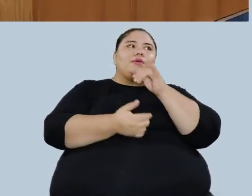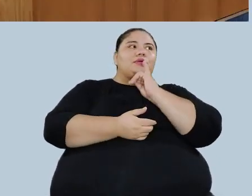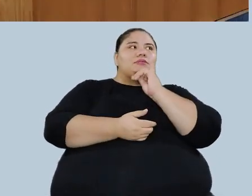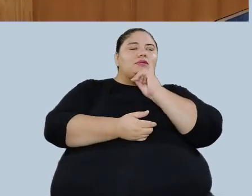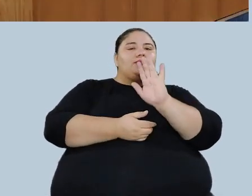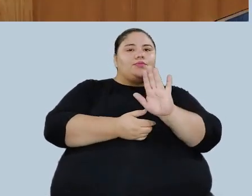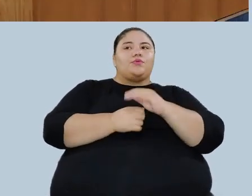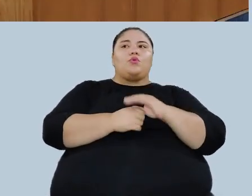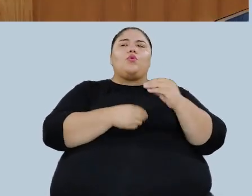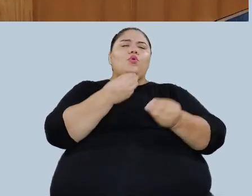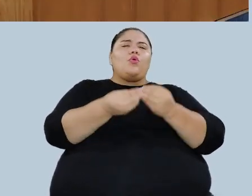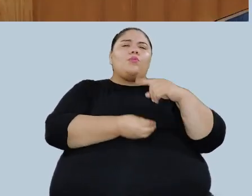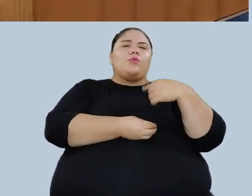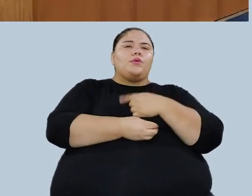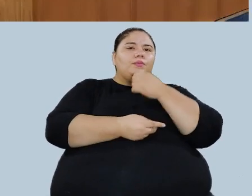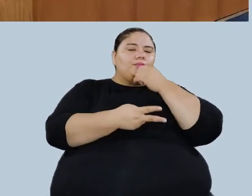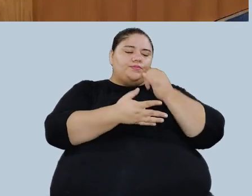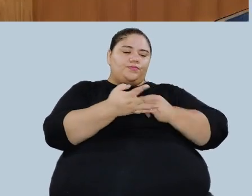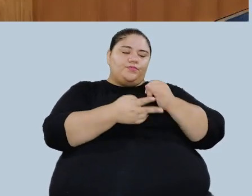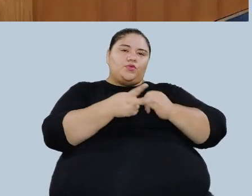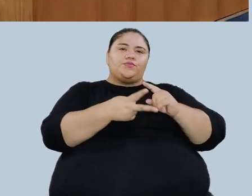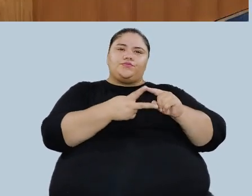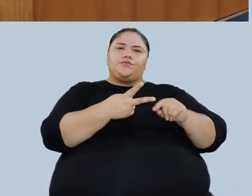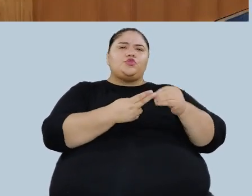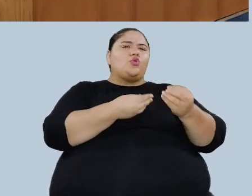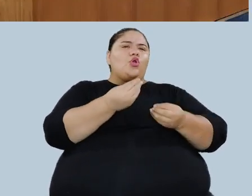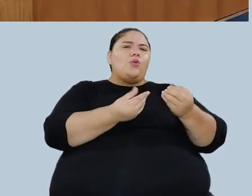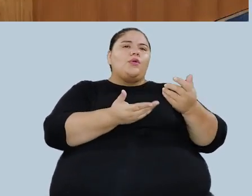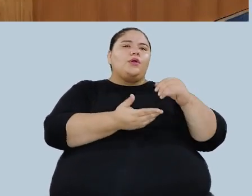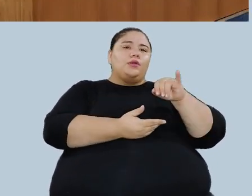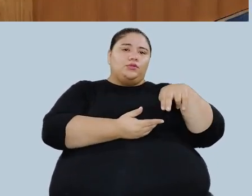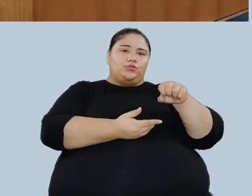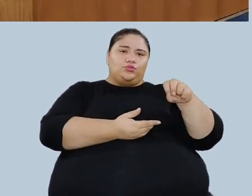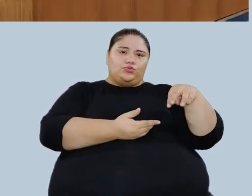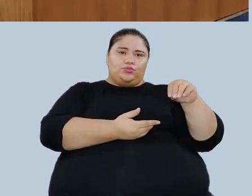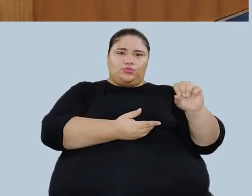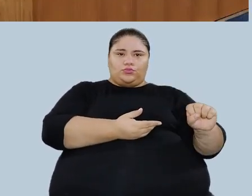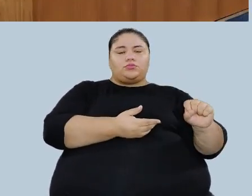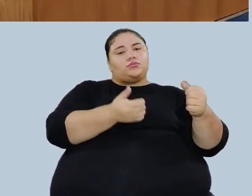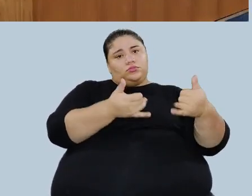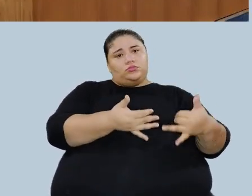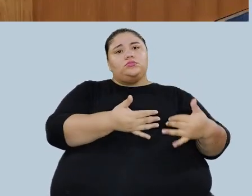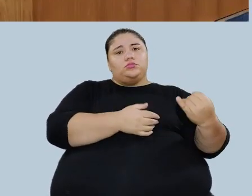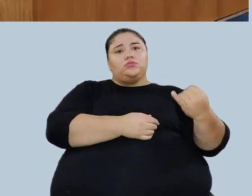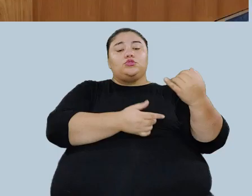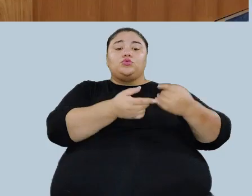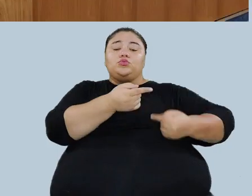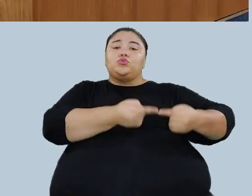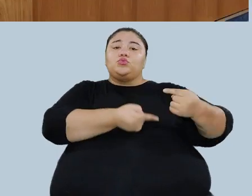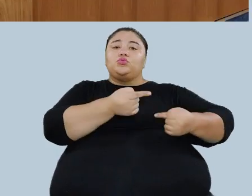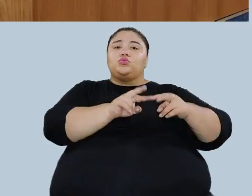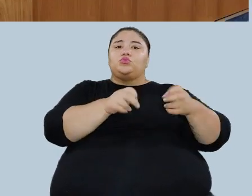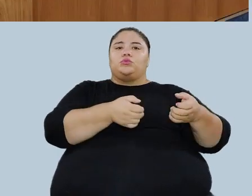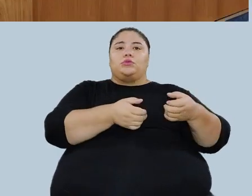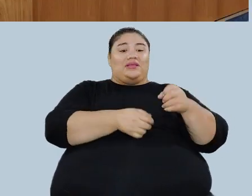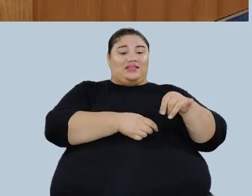vamos, no PIS e COFINS, poderíamos considerar o que seria o insumo nessas operações? Bom, essa é uma questão que discute. Aí, exatamente,